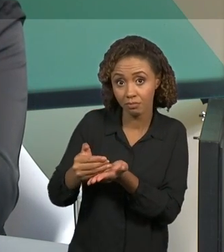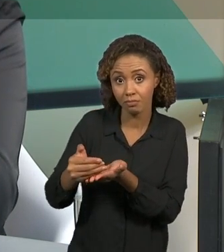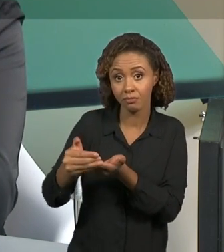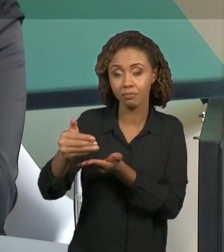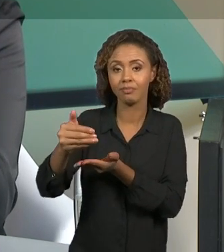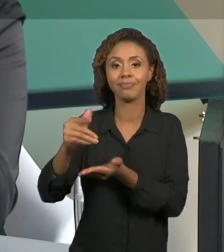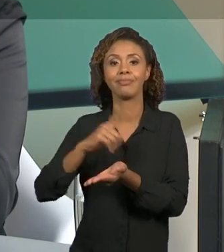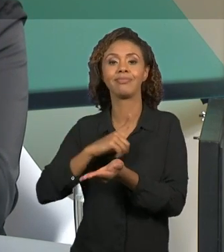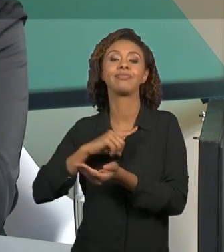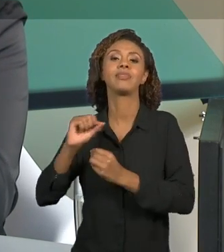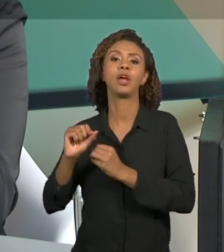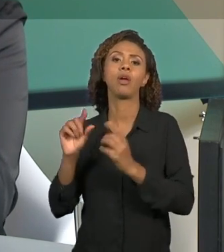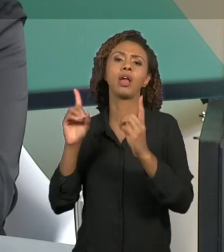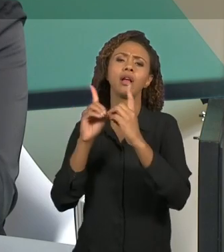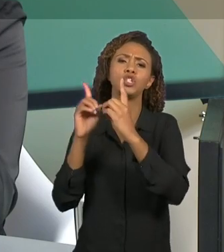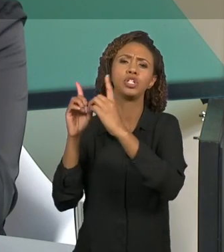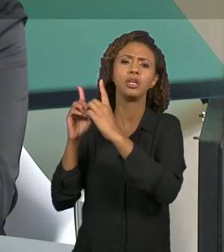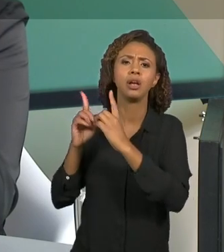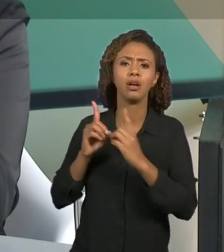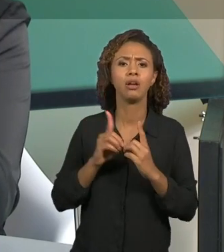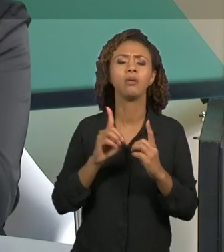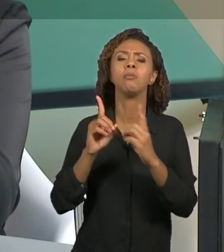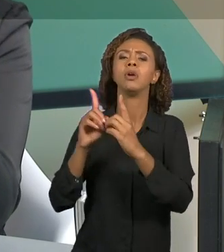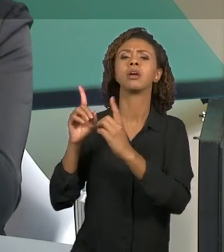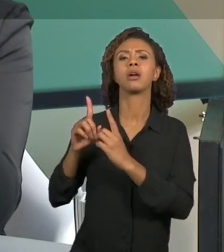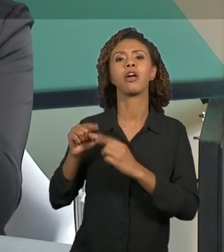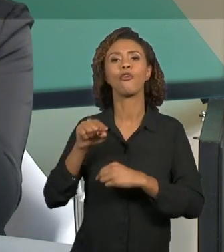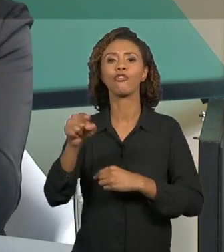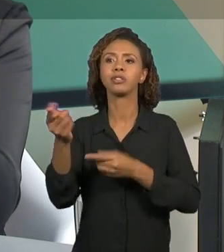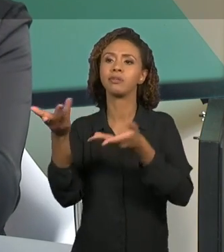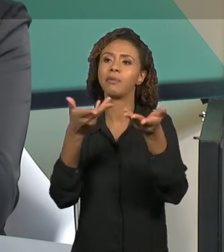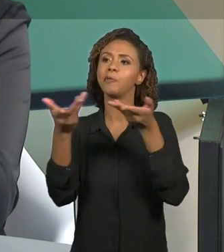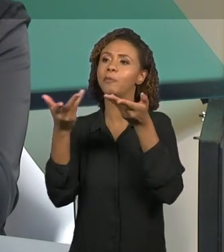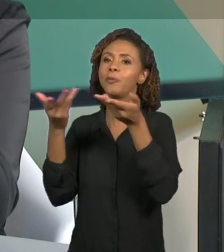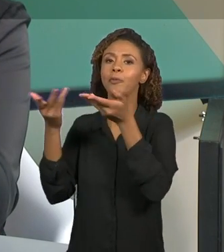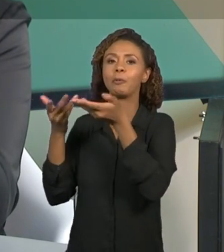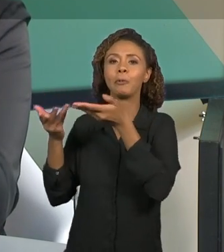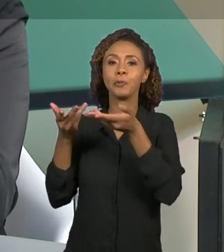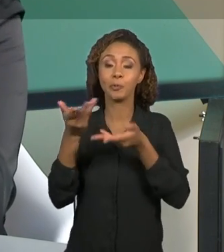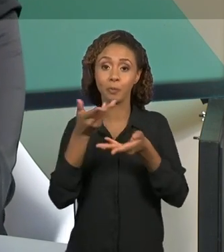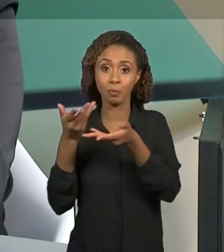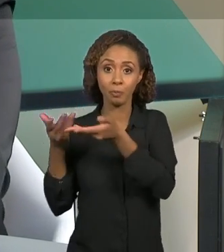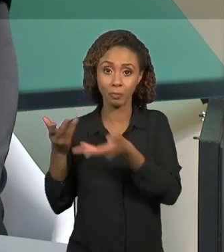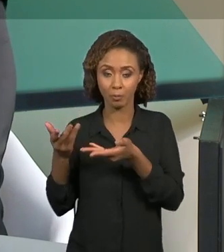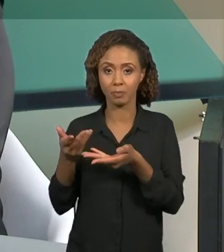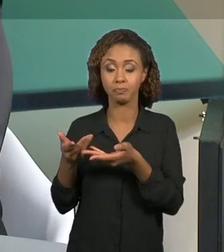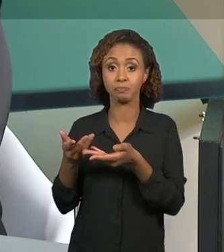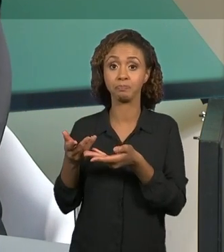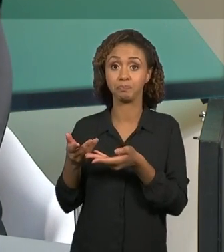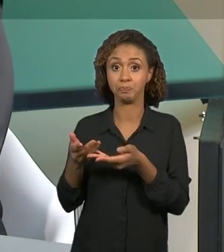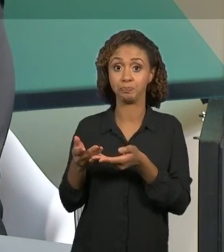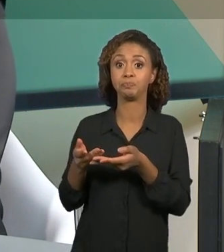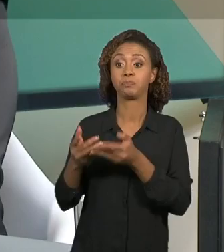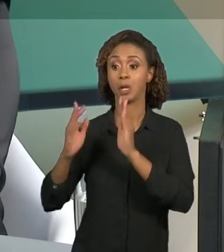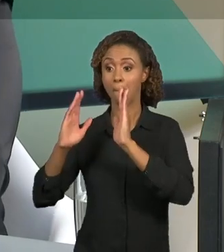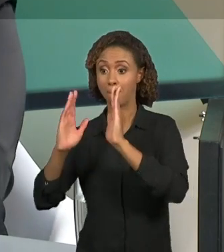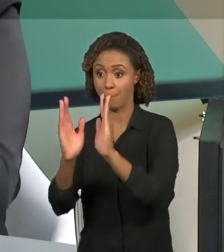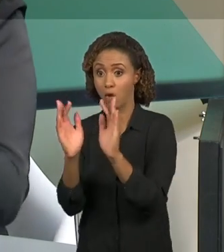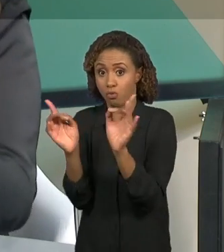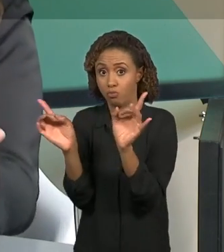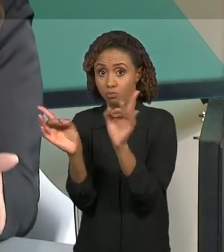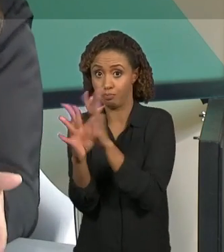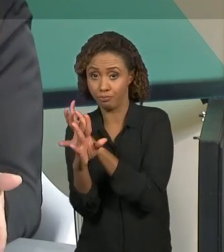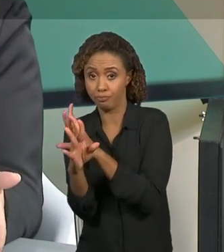elaboramos dinâmicas para que você possa interagir com todas essas pessoas e ao final de cada módulo